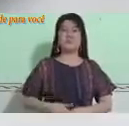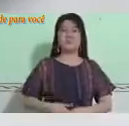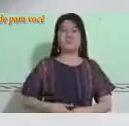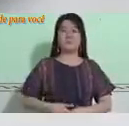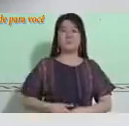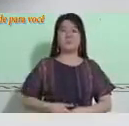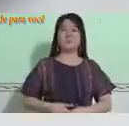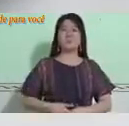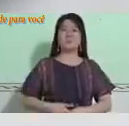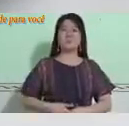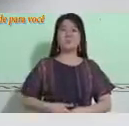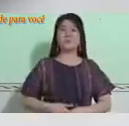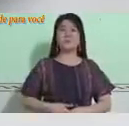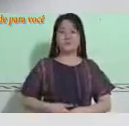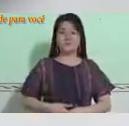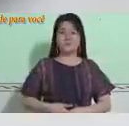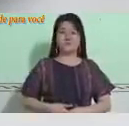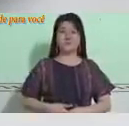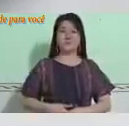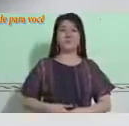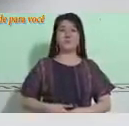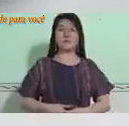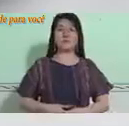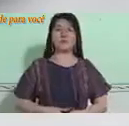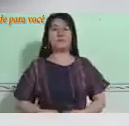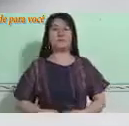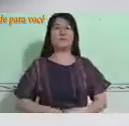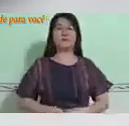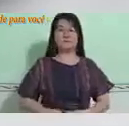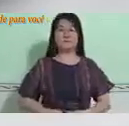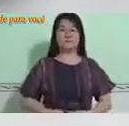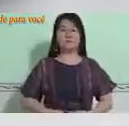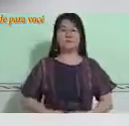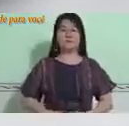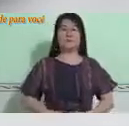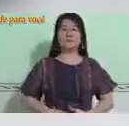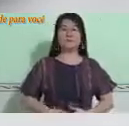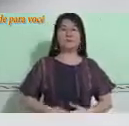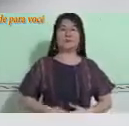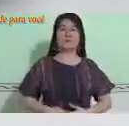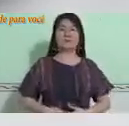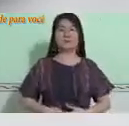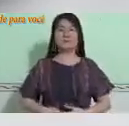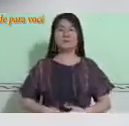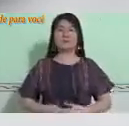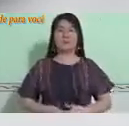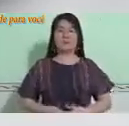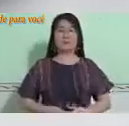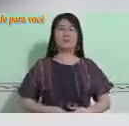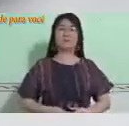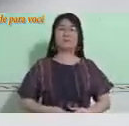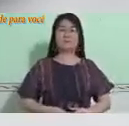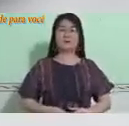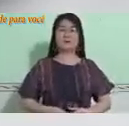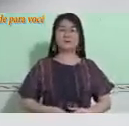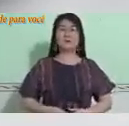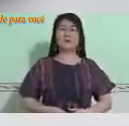enjoo, sangramento vaginal ou sensação de peso perto da vagina, por